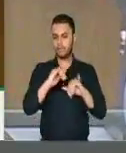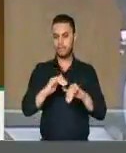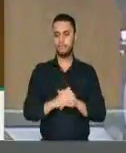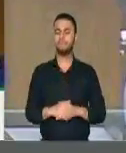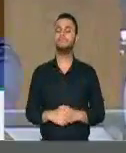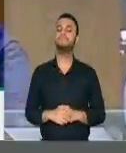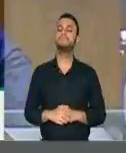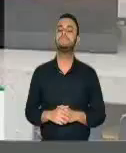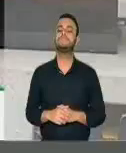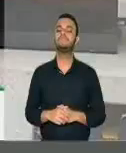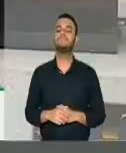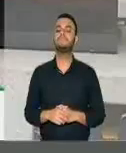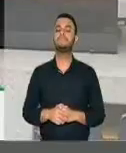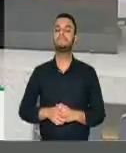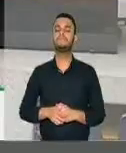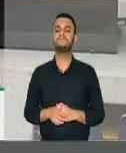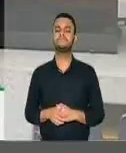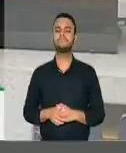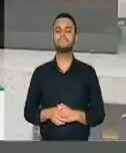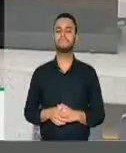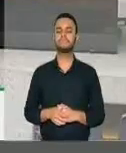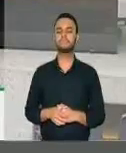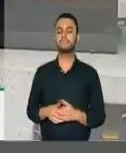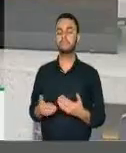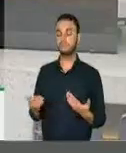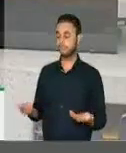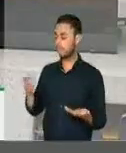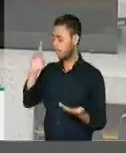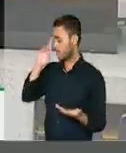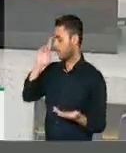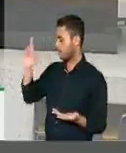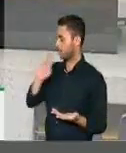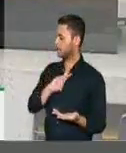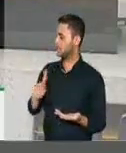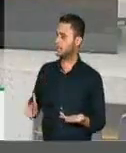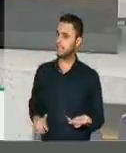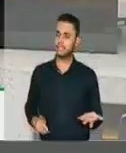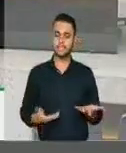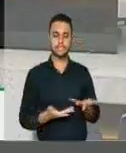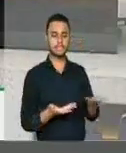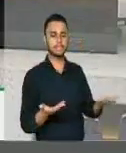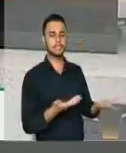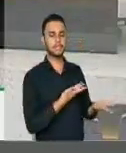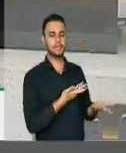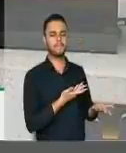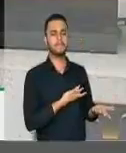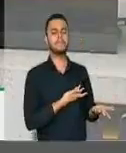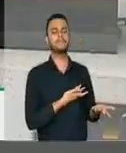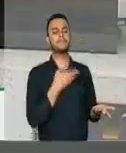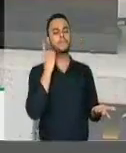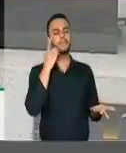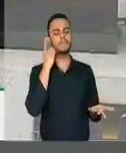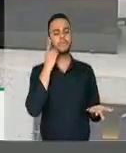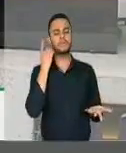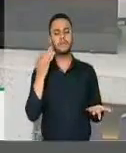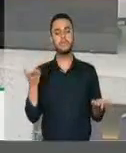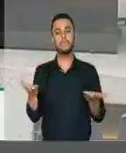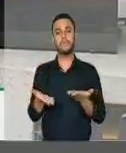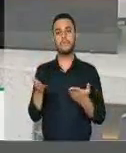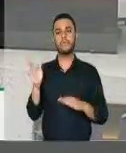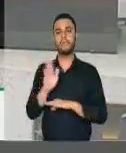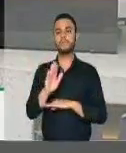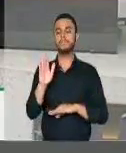deputada Janete. Você pela liderança. Senhor presidente, colegas parlamentares, foi lido na tarde